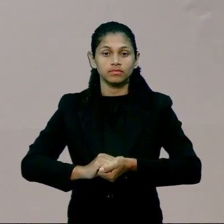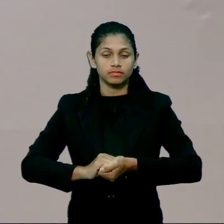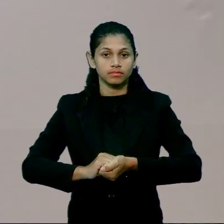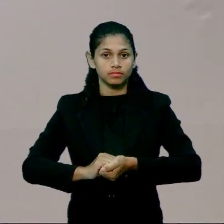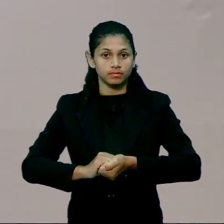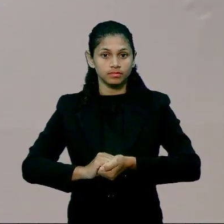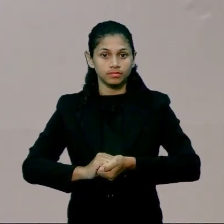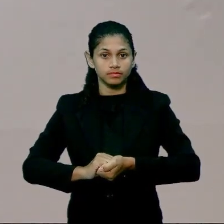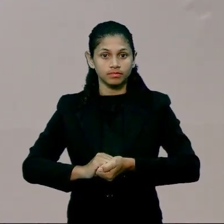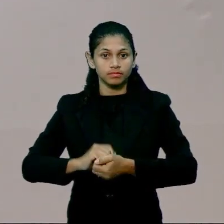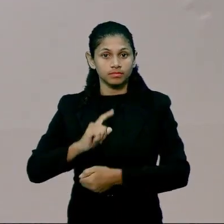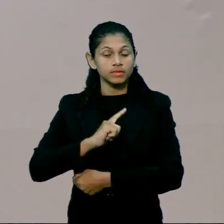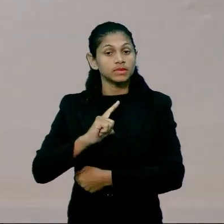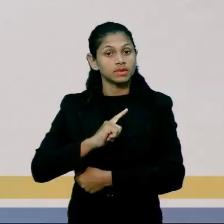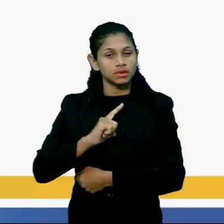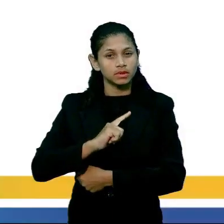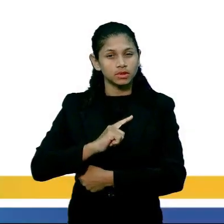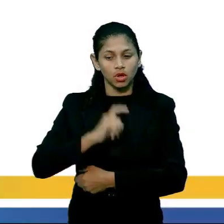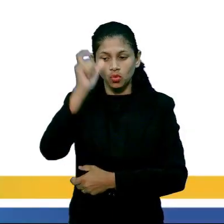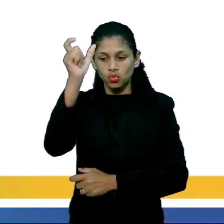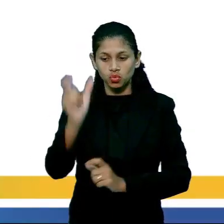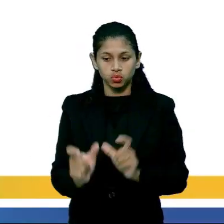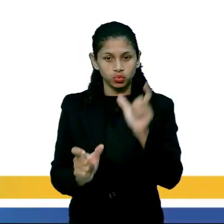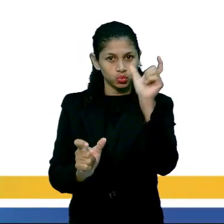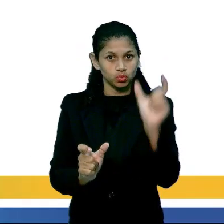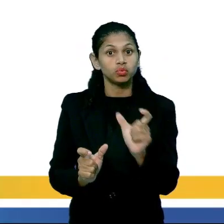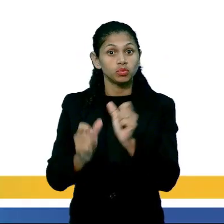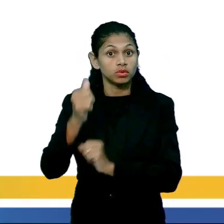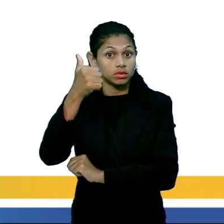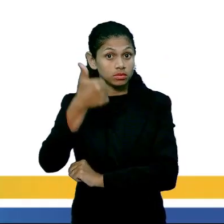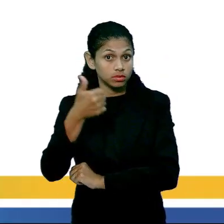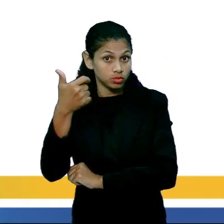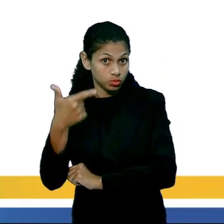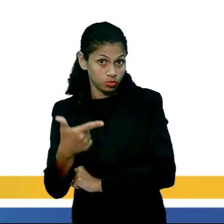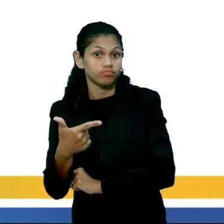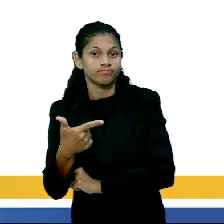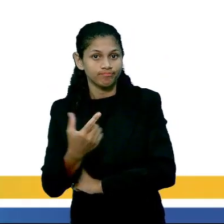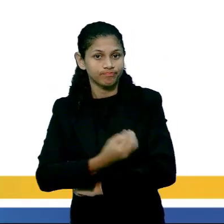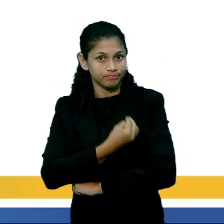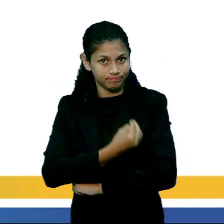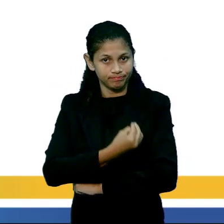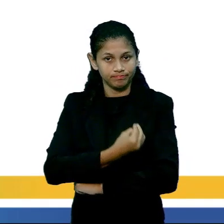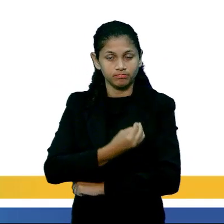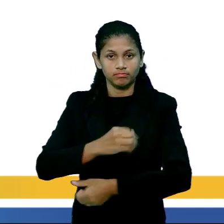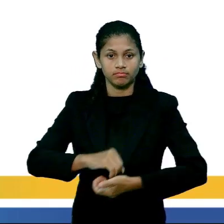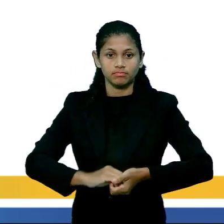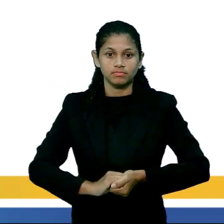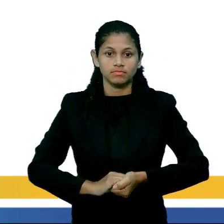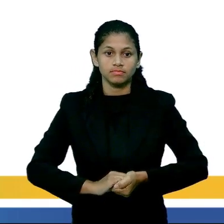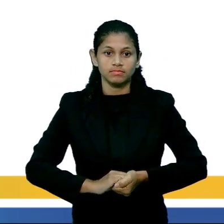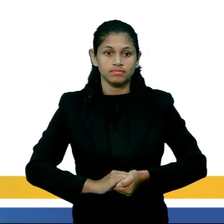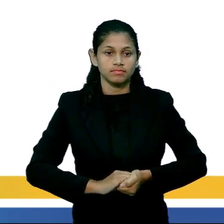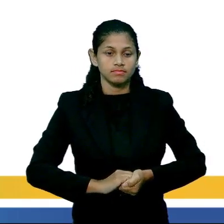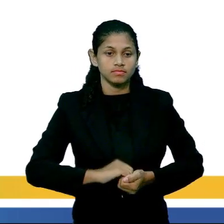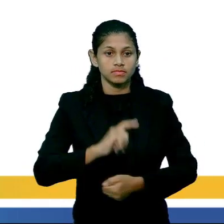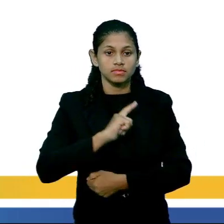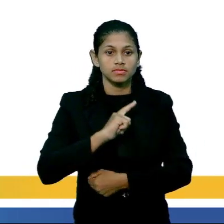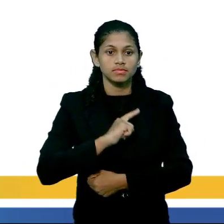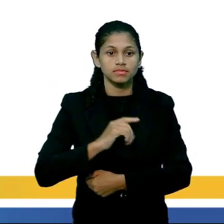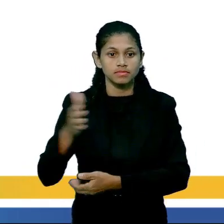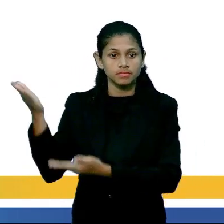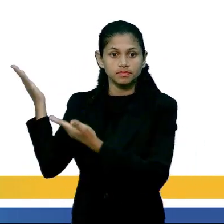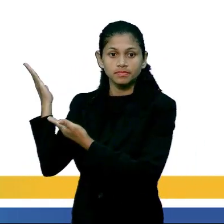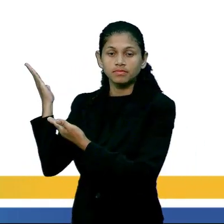ou seja 12 né então vamos lá vamos ver temos